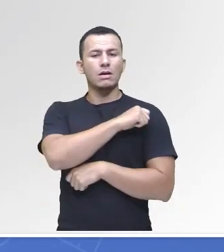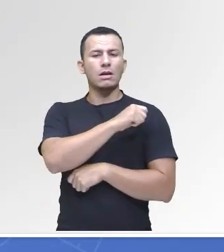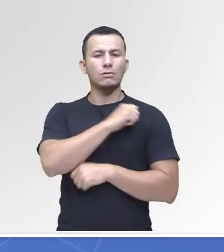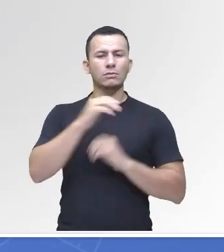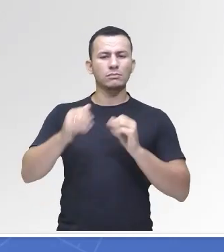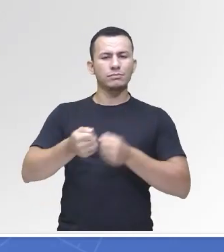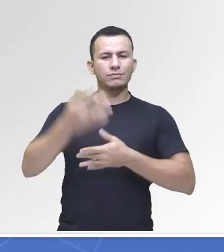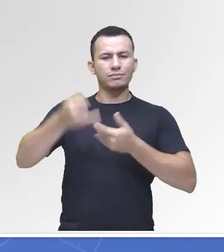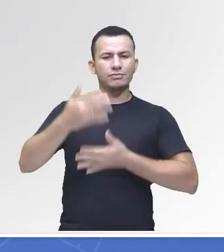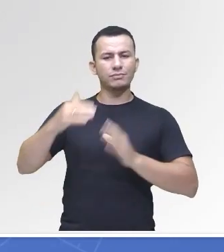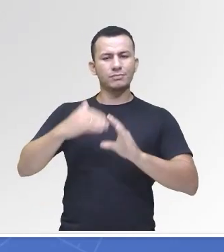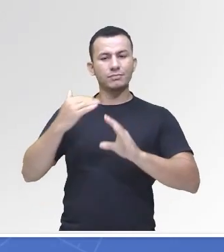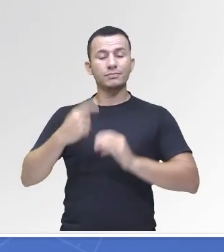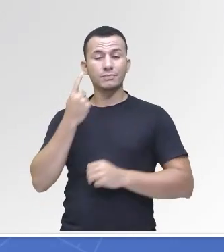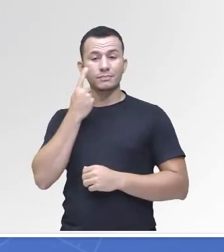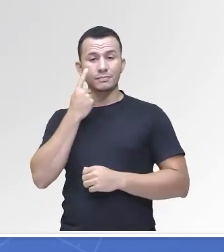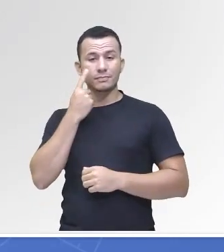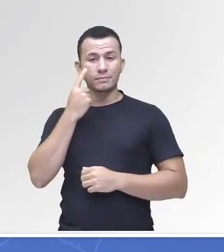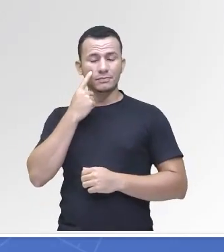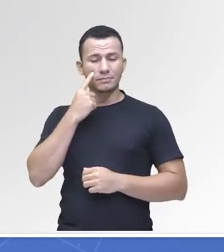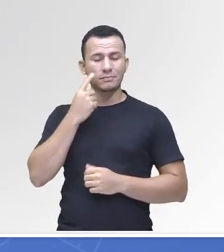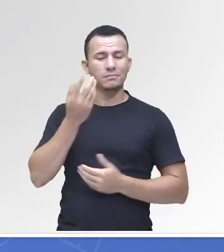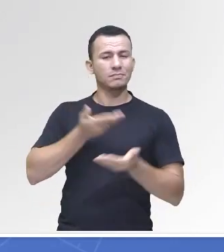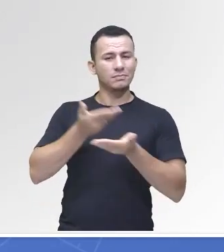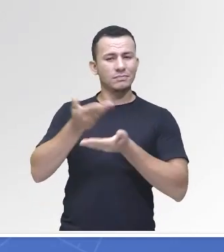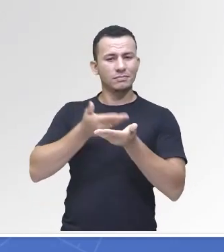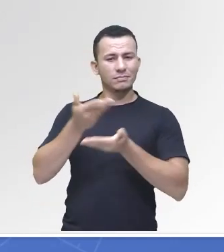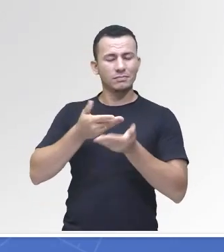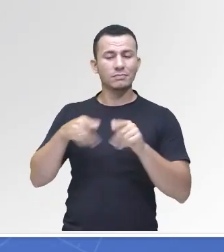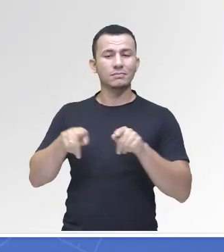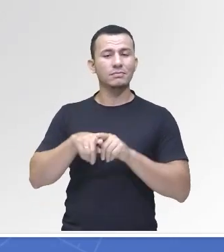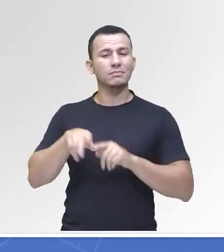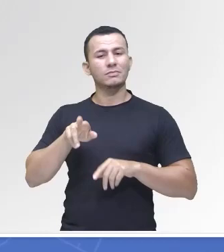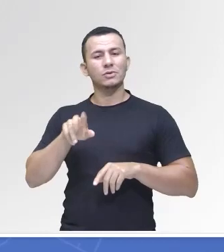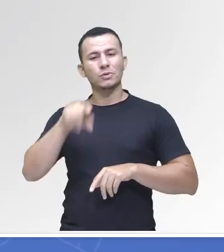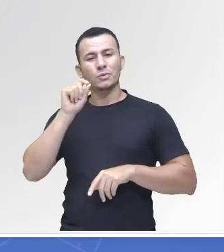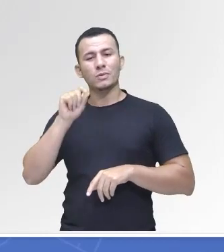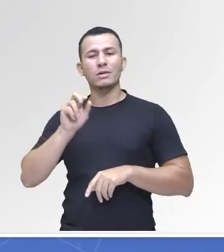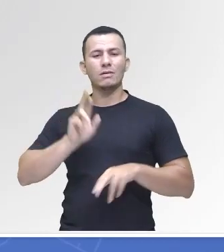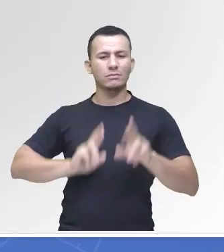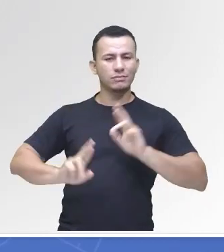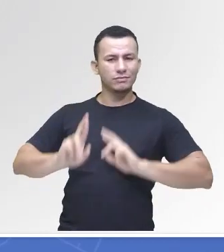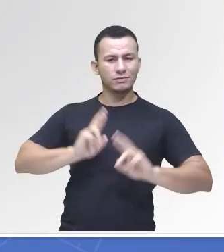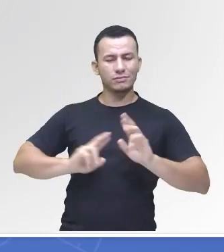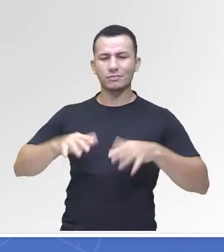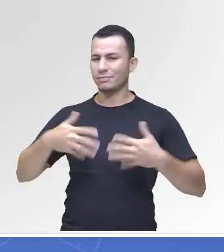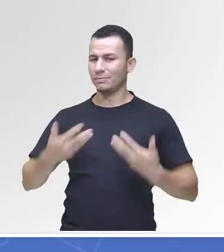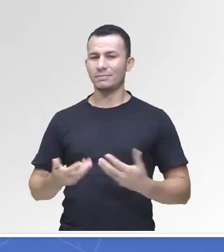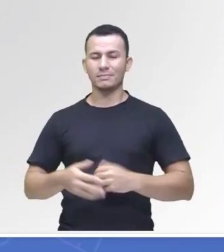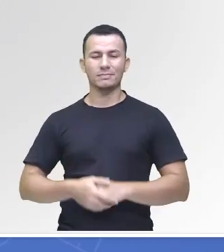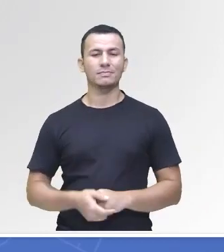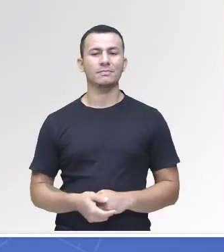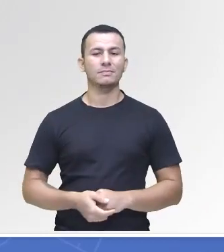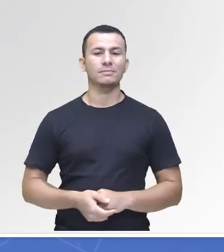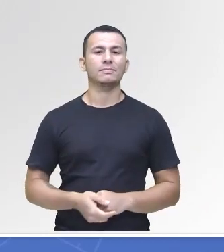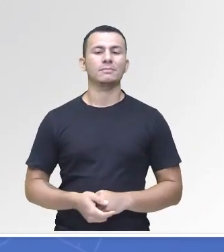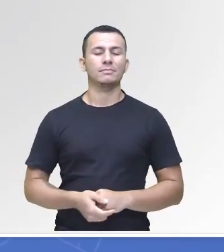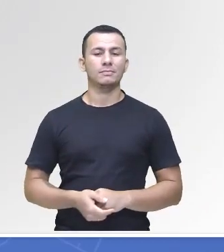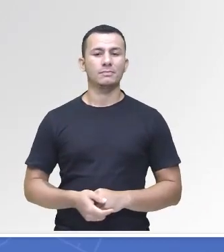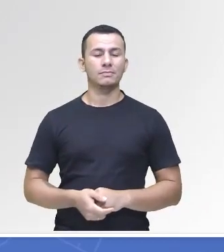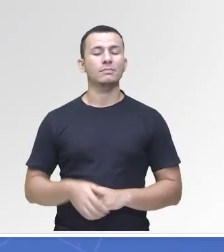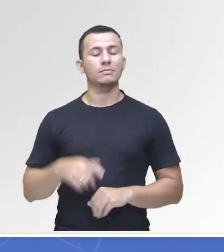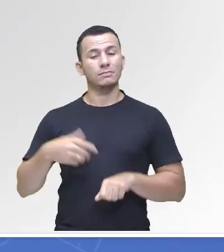nossos alunos que interagiram nesse momento pelo chat e colocaram aí para a gente, né, o que eles responderam nessa questão. Tá? Então a gente